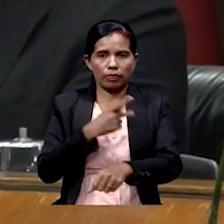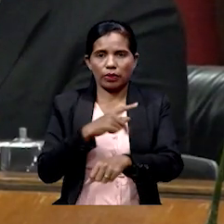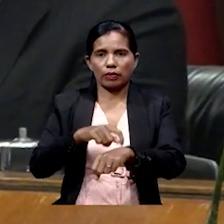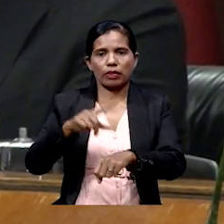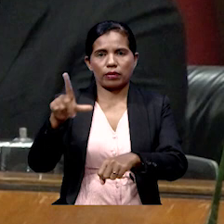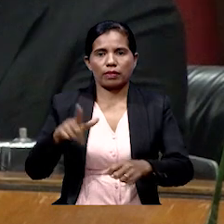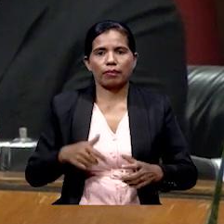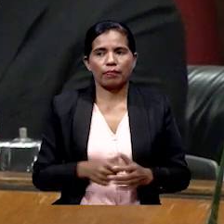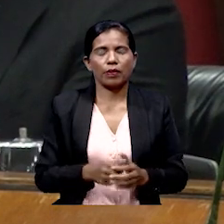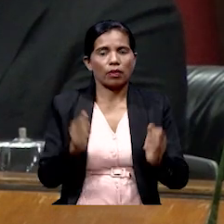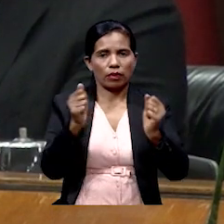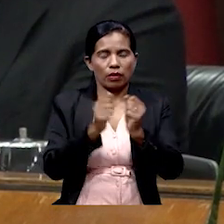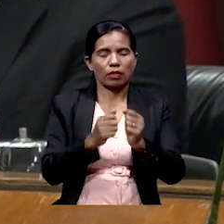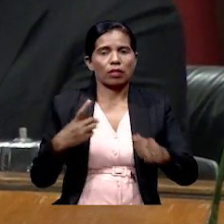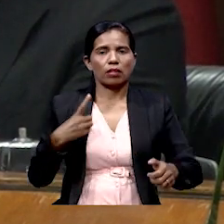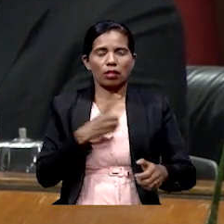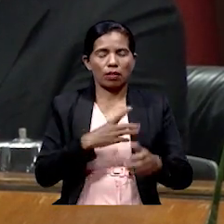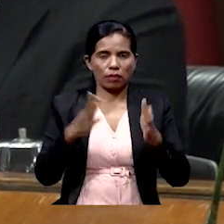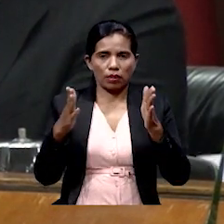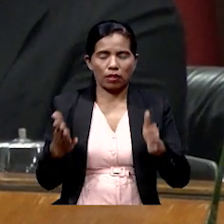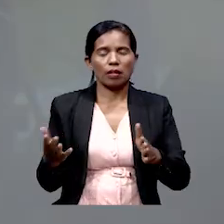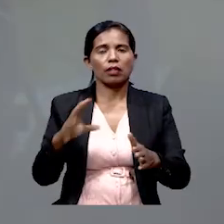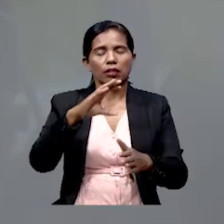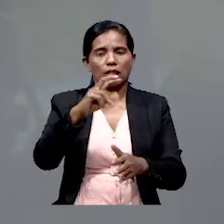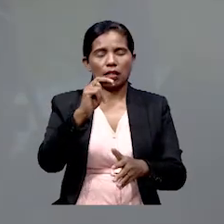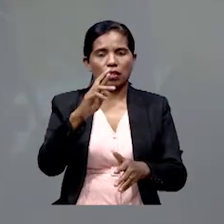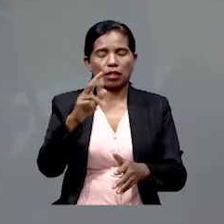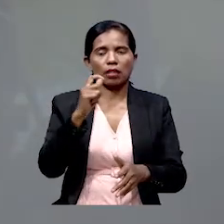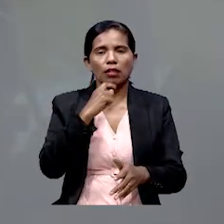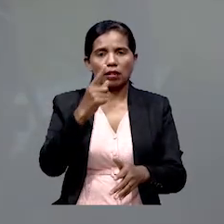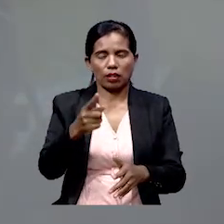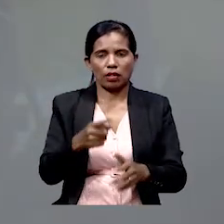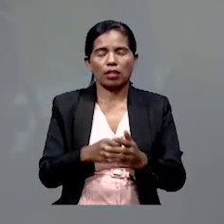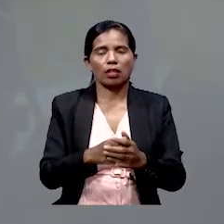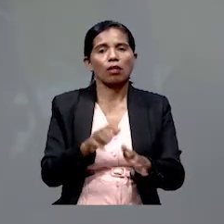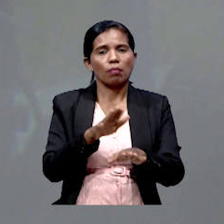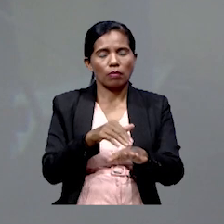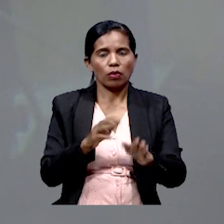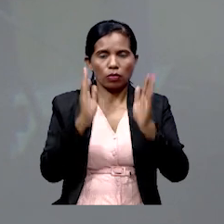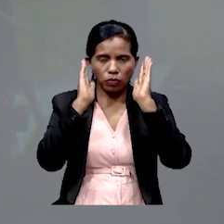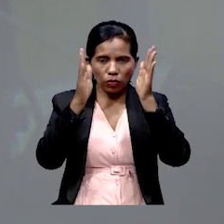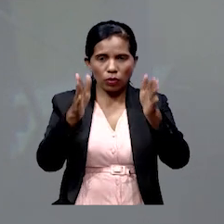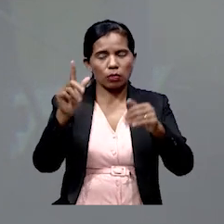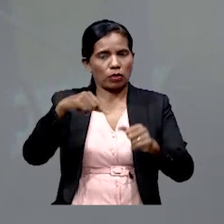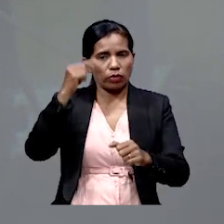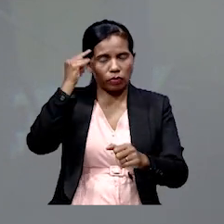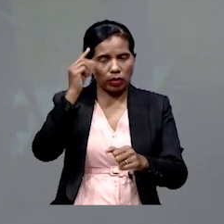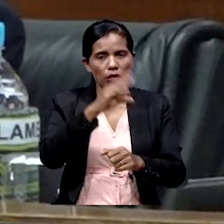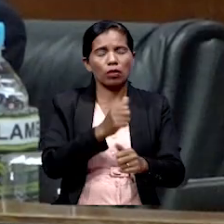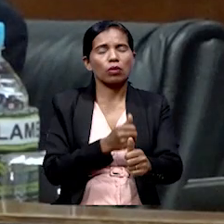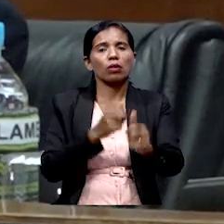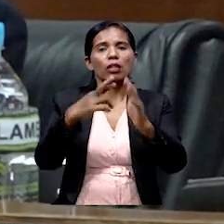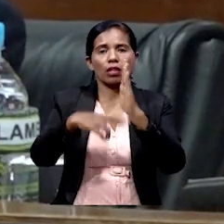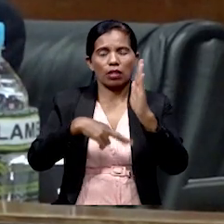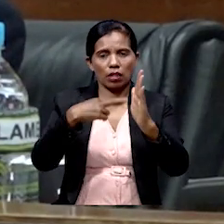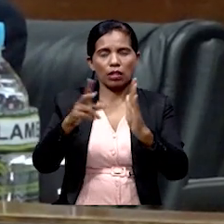Nacional. Hoje de né, deputada oposição CNRT, Carmelita Caetano Moniz, bolo atenção ba governo, ato cumpre regras